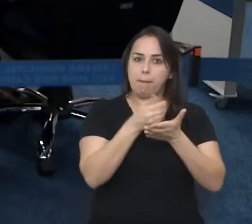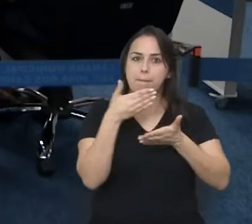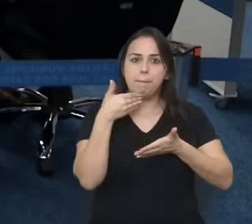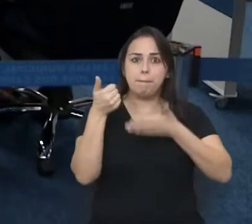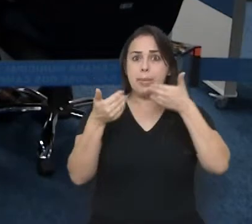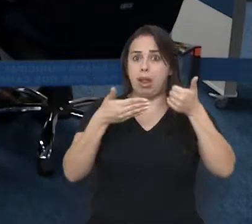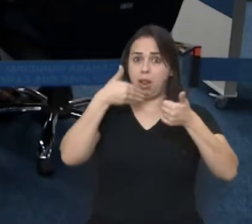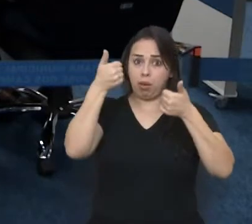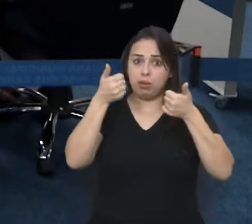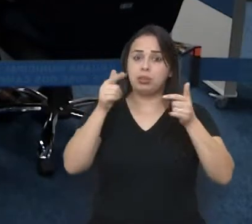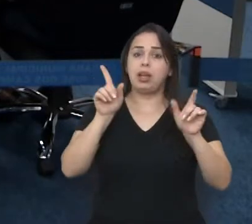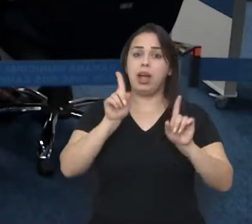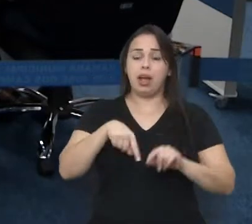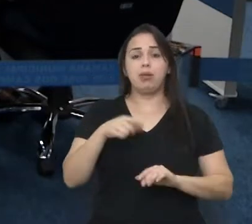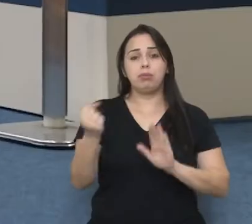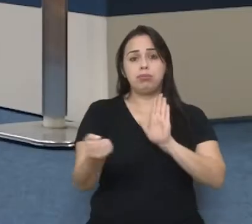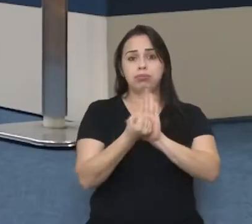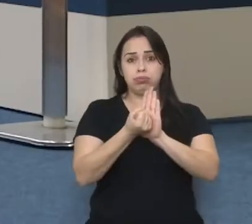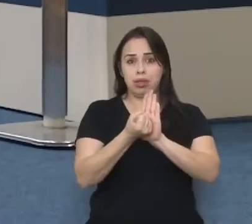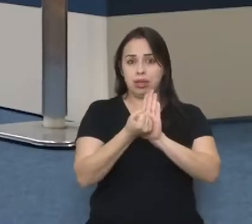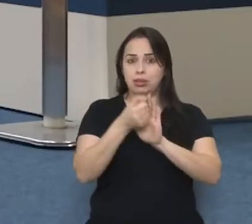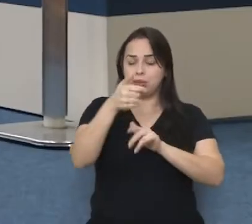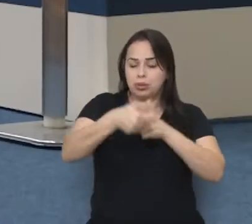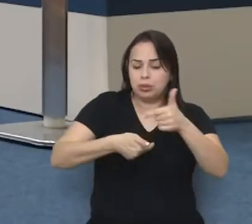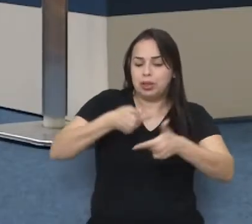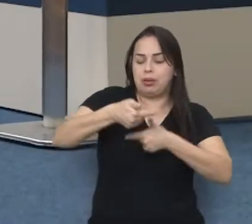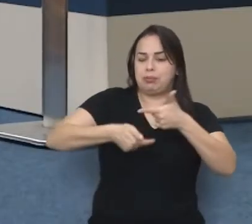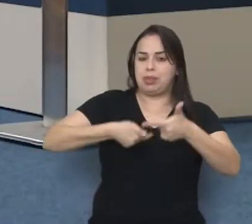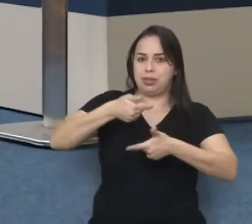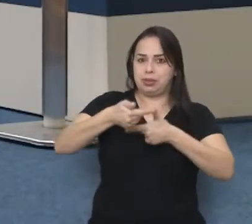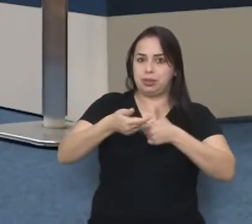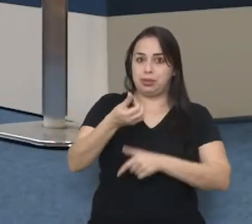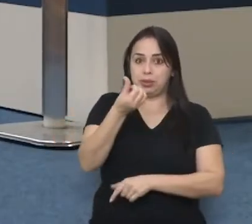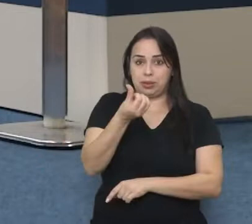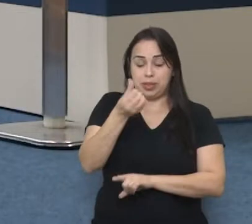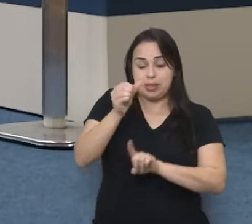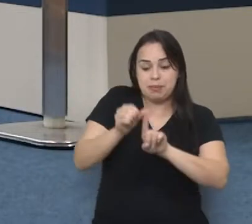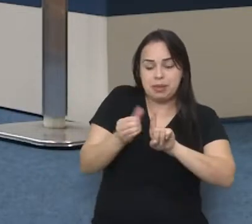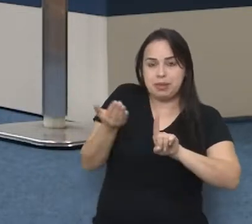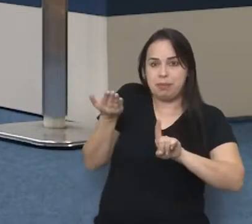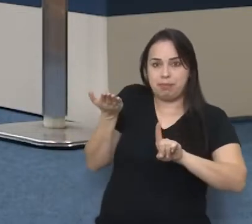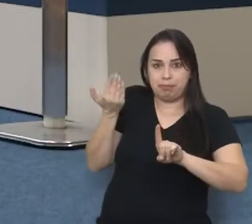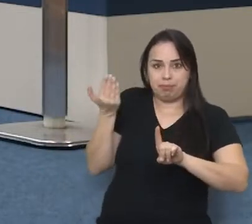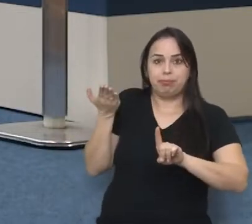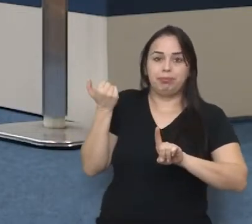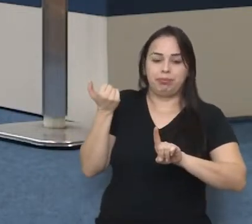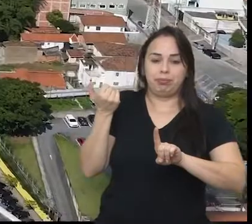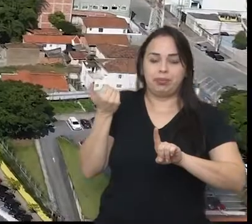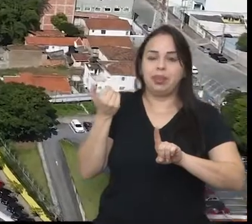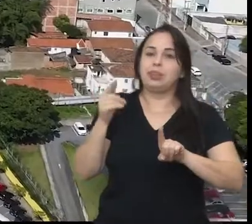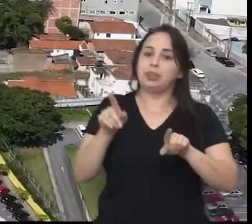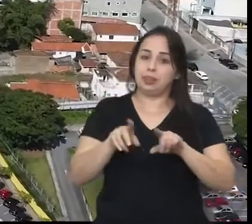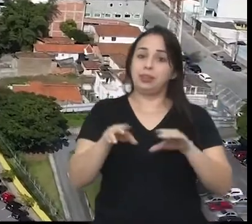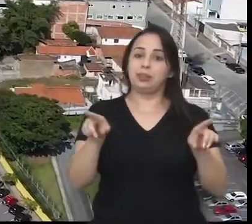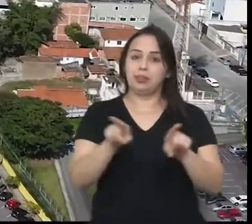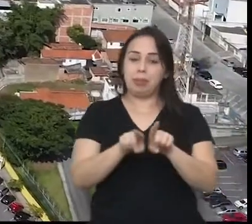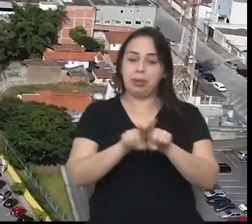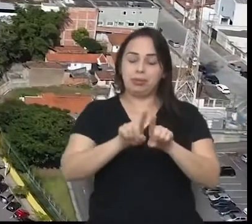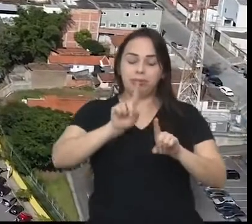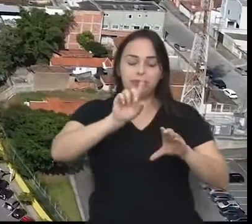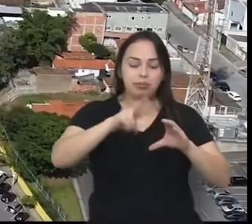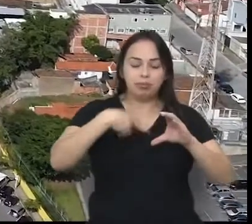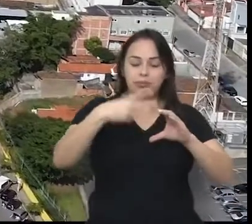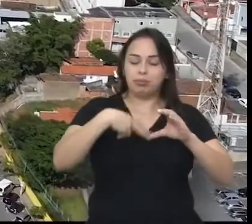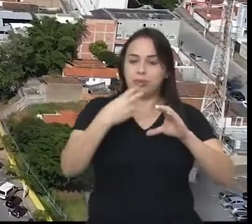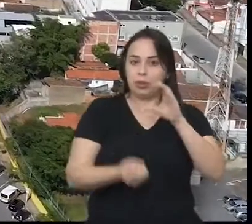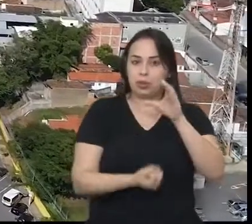e cobrança de melhorias para a cidade marcaram o trabalho no Legislativo durante o primeiro semestre deste ano. Neste período, a Câmara de